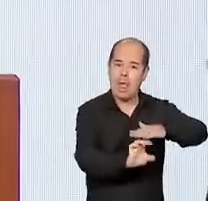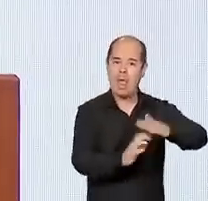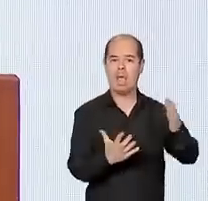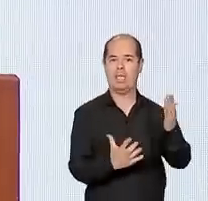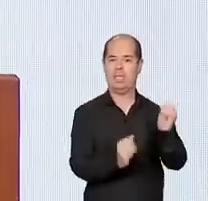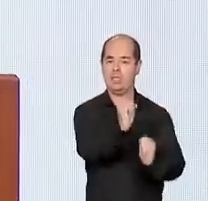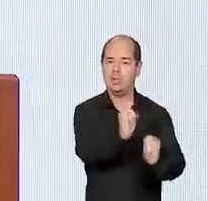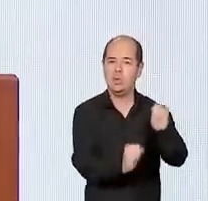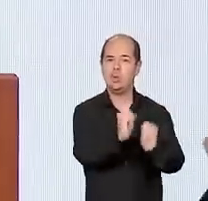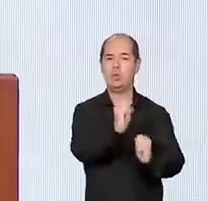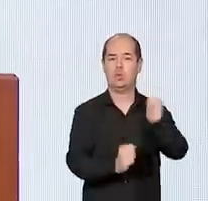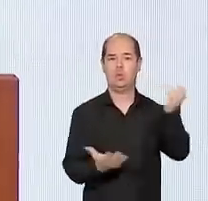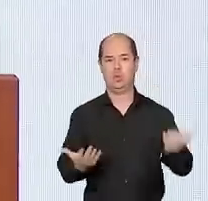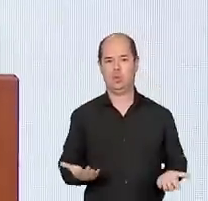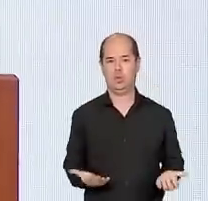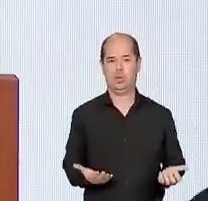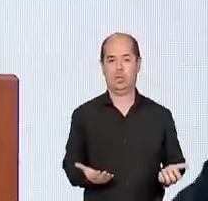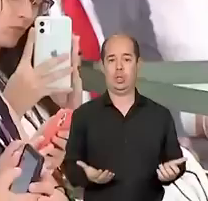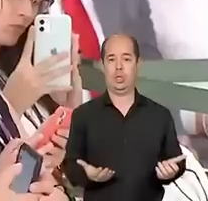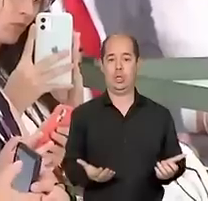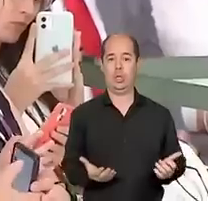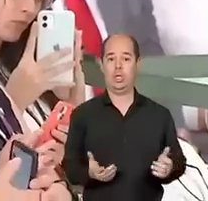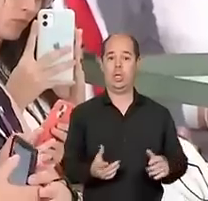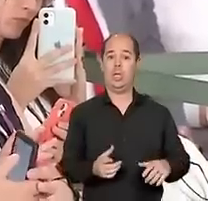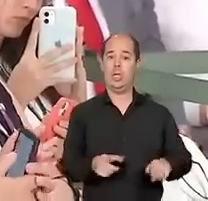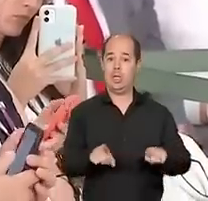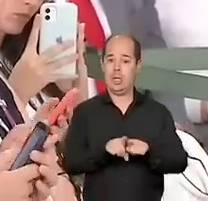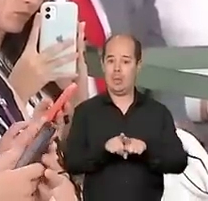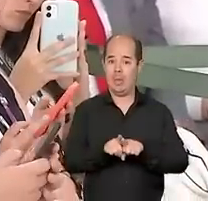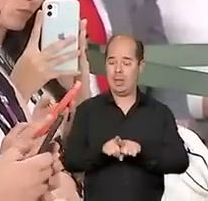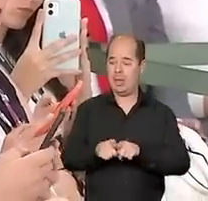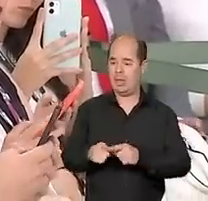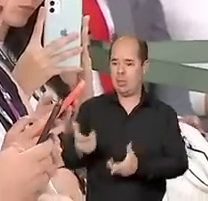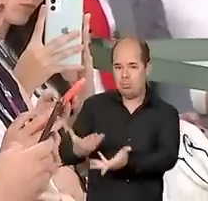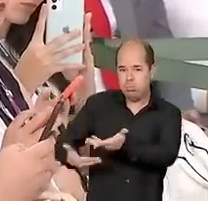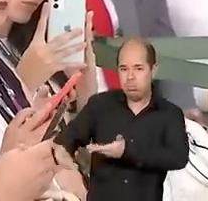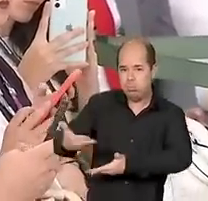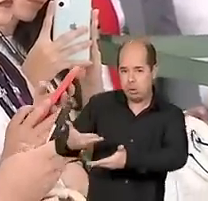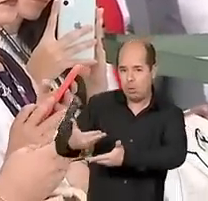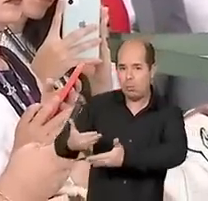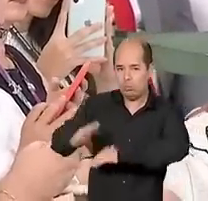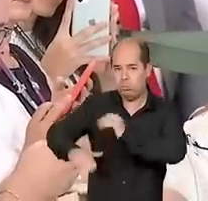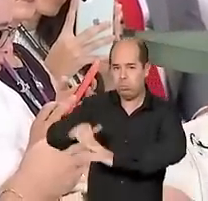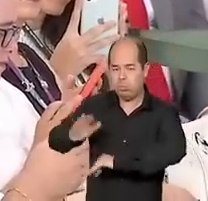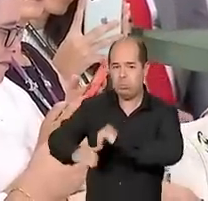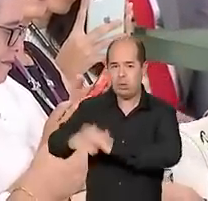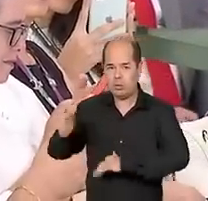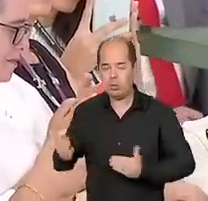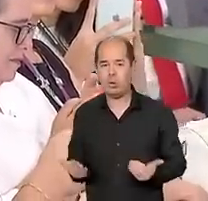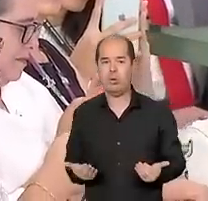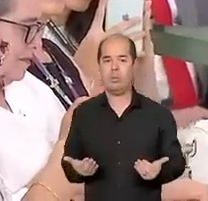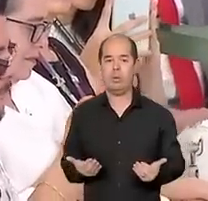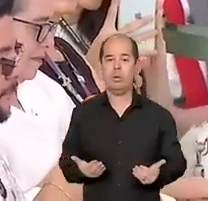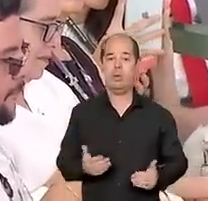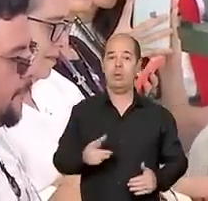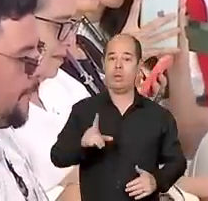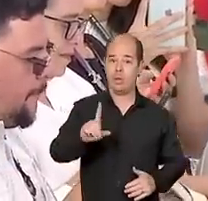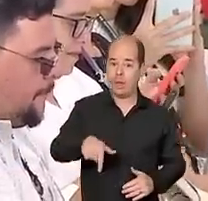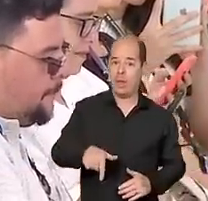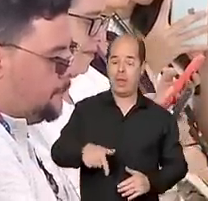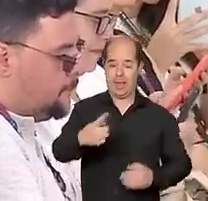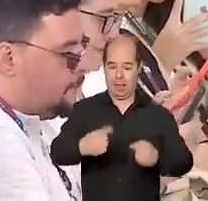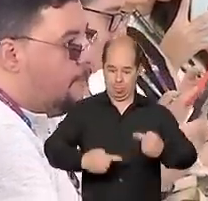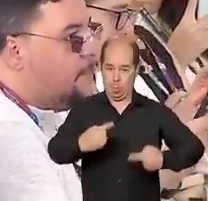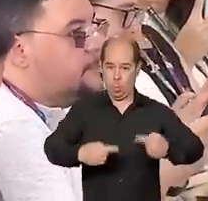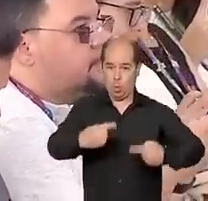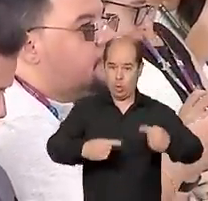industrial, tanto de industrial como de serviços, que também são partícipes na construção dessa